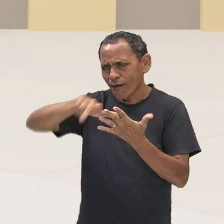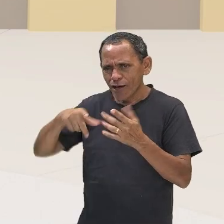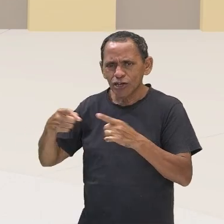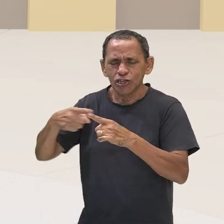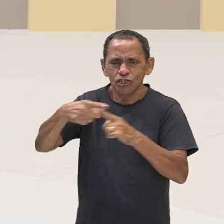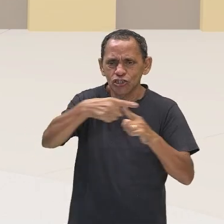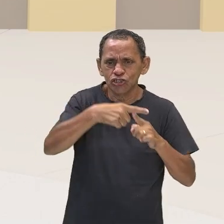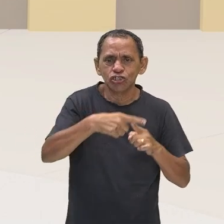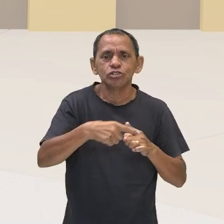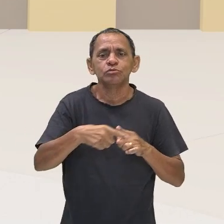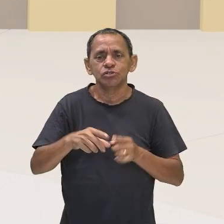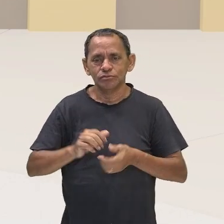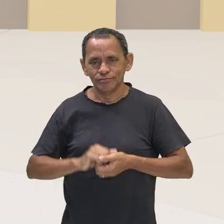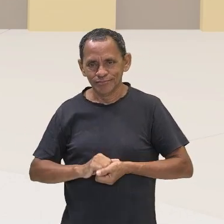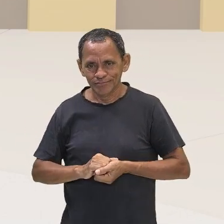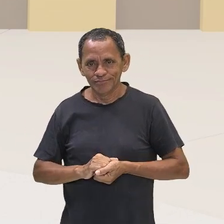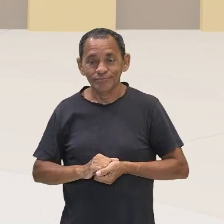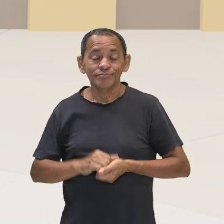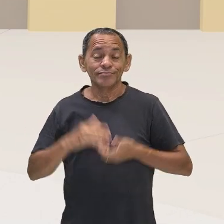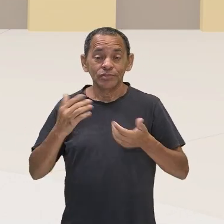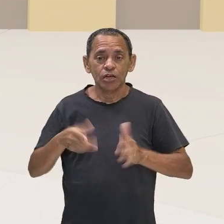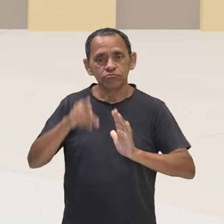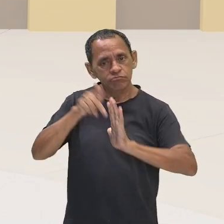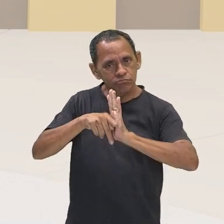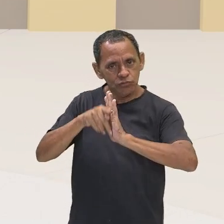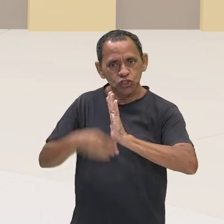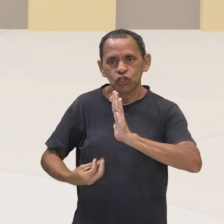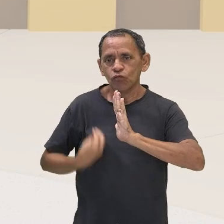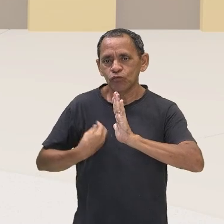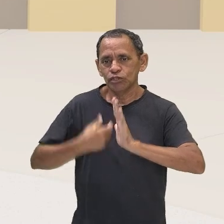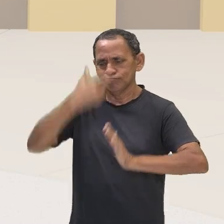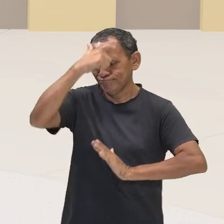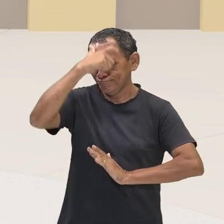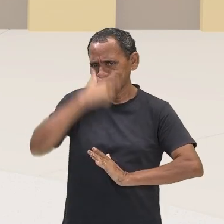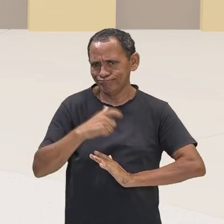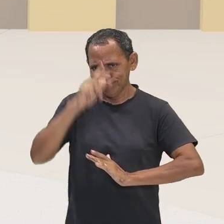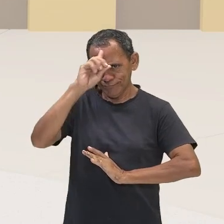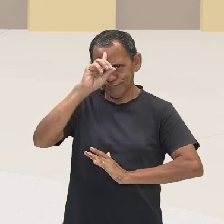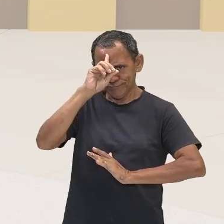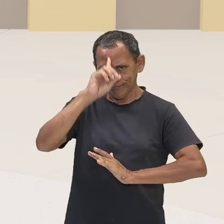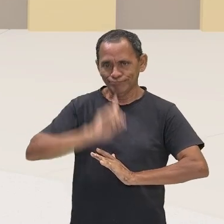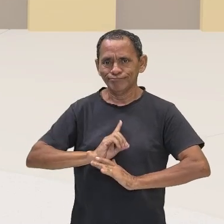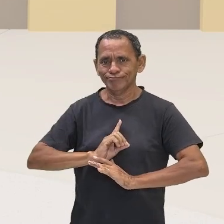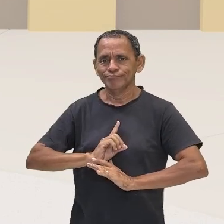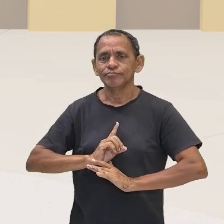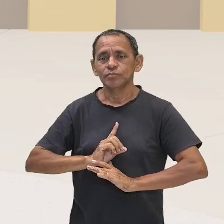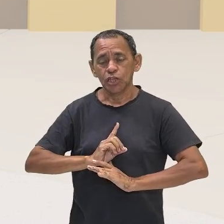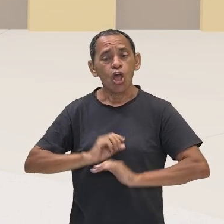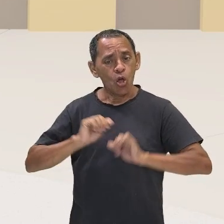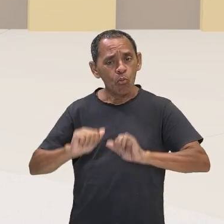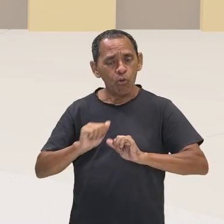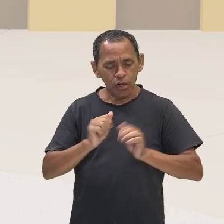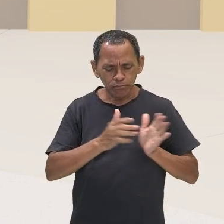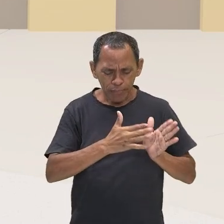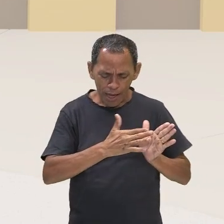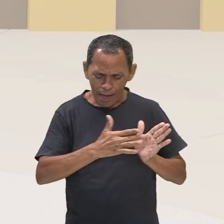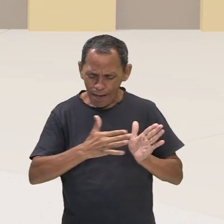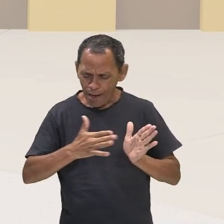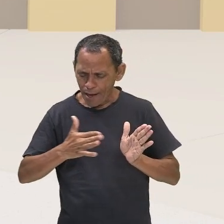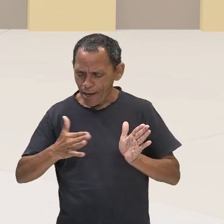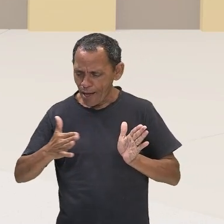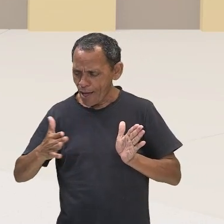muitas coisas, né? O nosso projeto de vida, ele é muito pessoal, então ele vai passear por várias etapas da nossa vida e ele